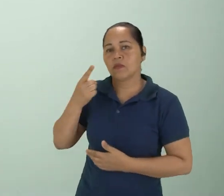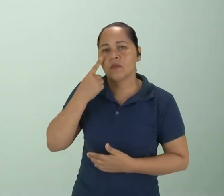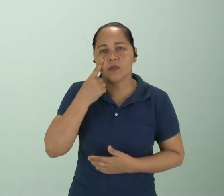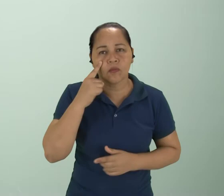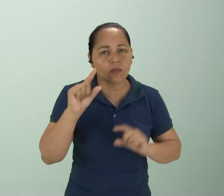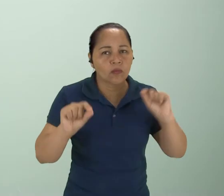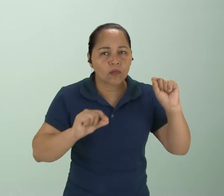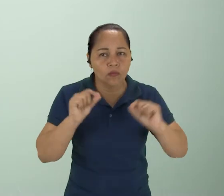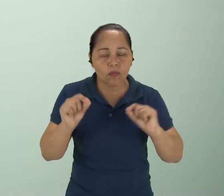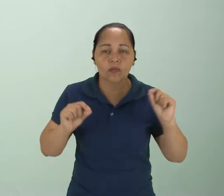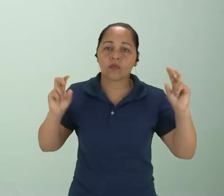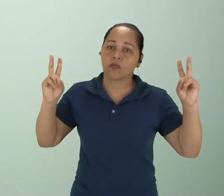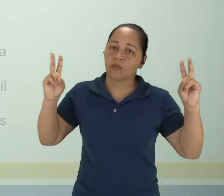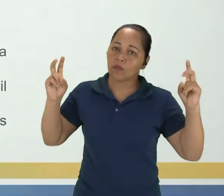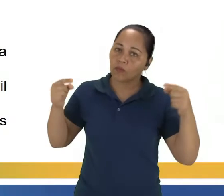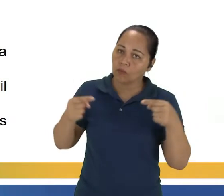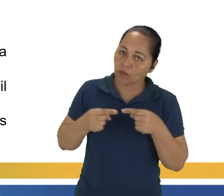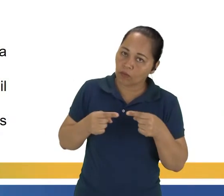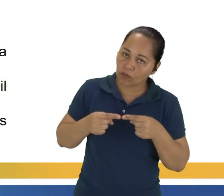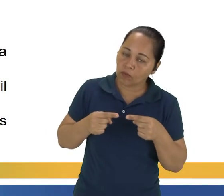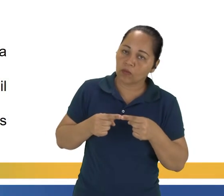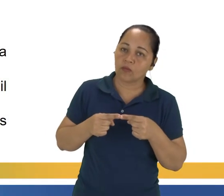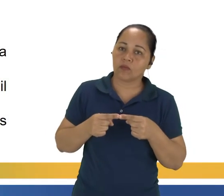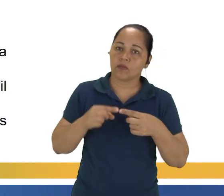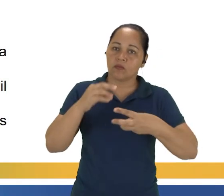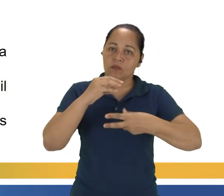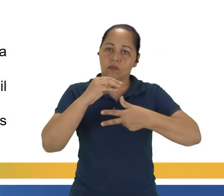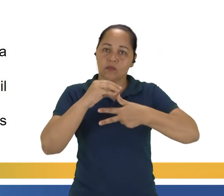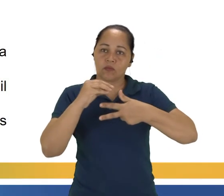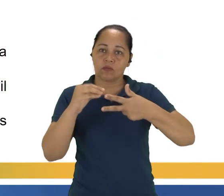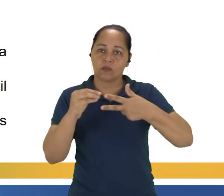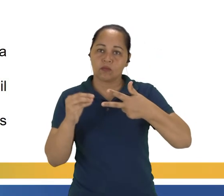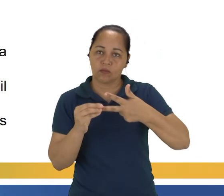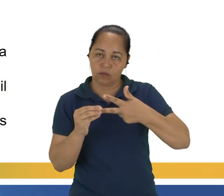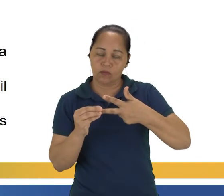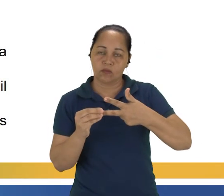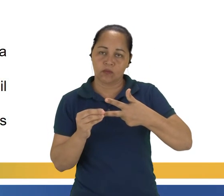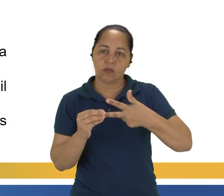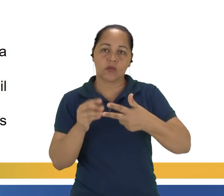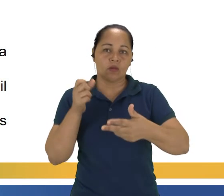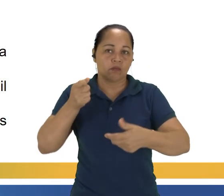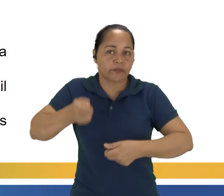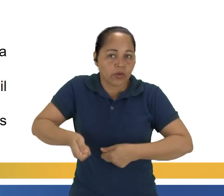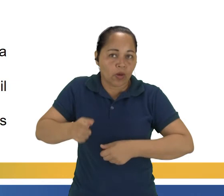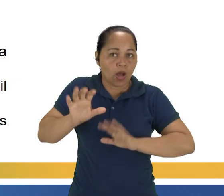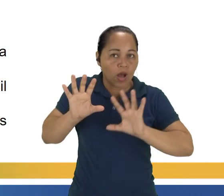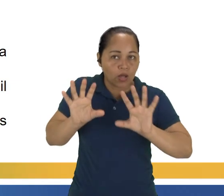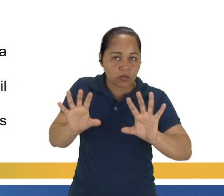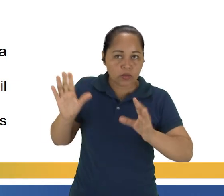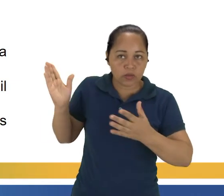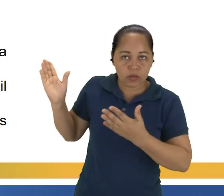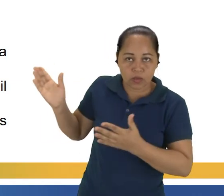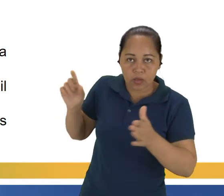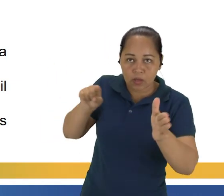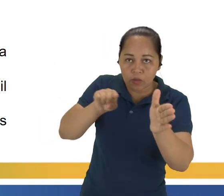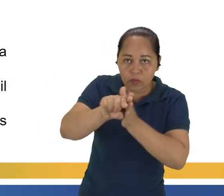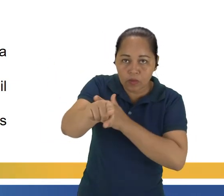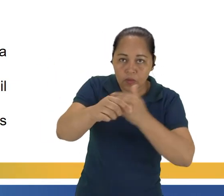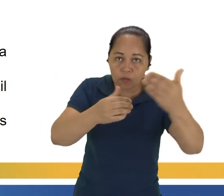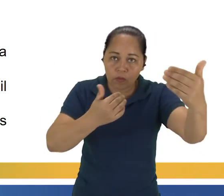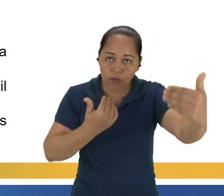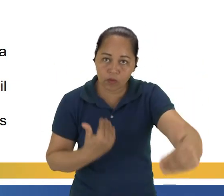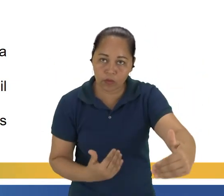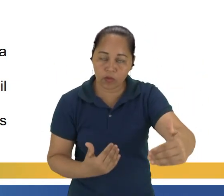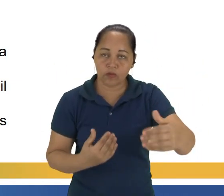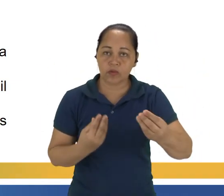baseado justamente nesse ideal. Coloquei até no Enem para vocês verem como é cobrado, já que é muito relacionado a